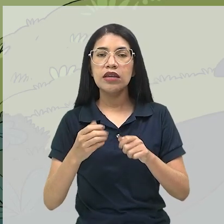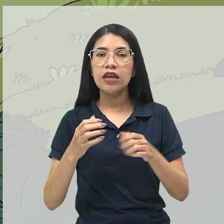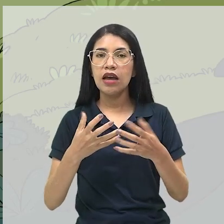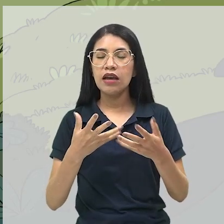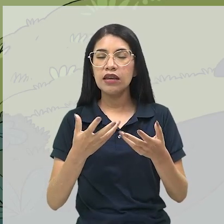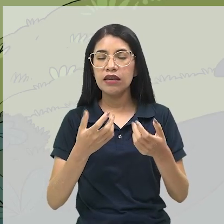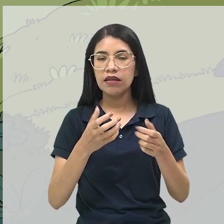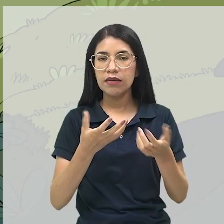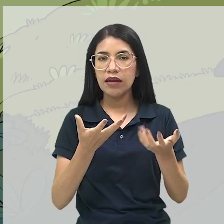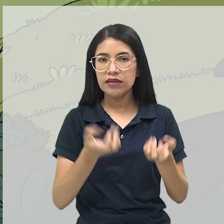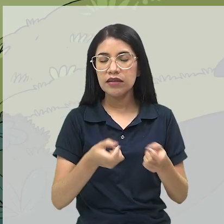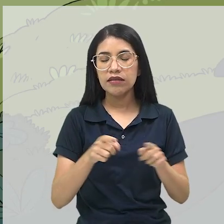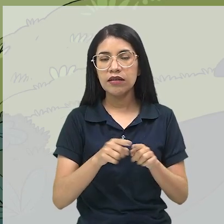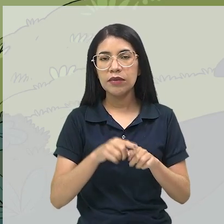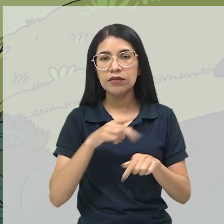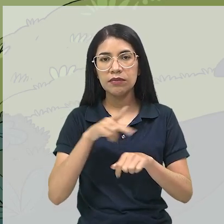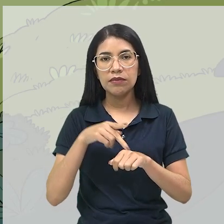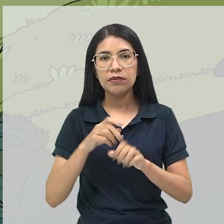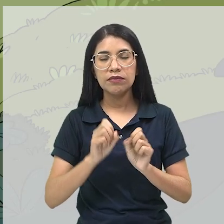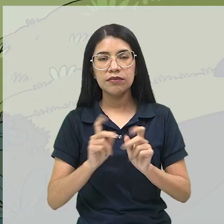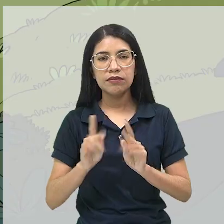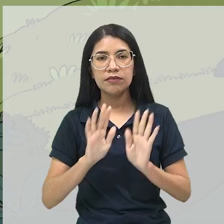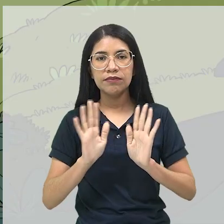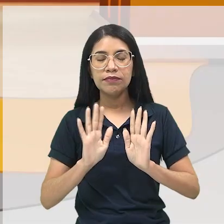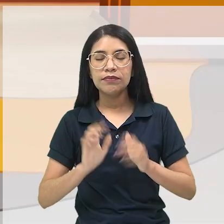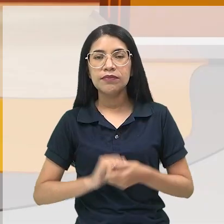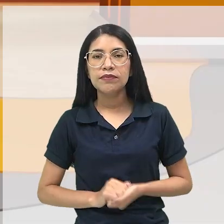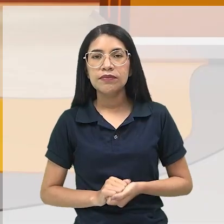ficar, não é mesmo? Tchau, pessoal!